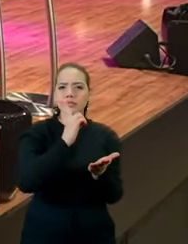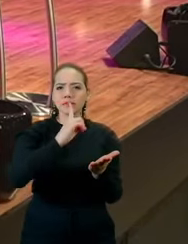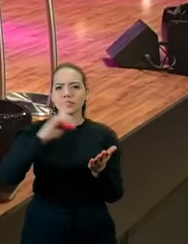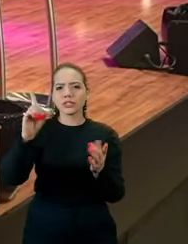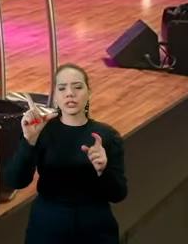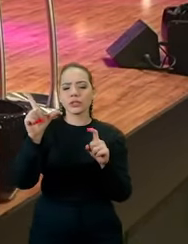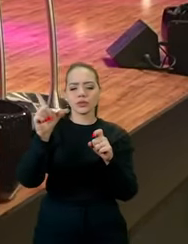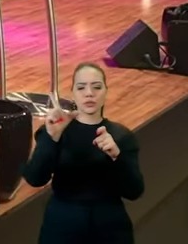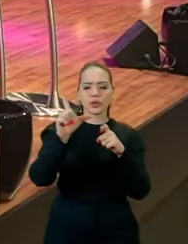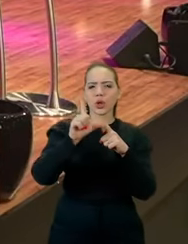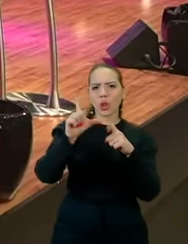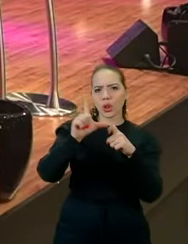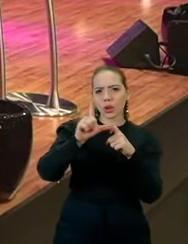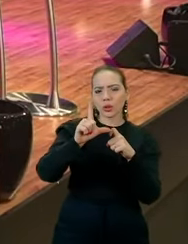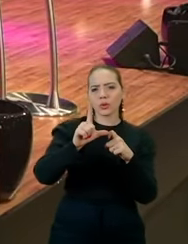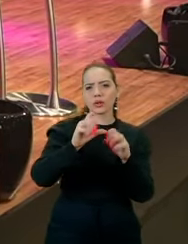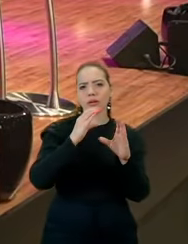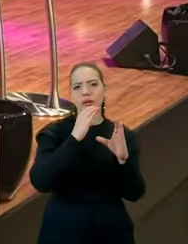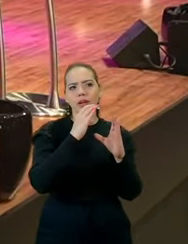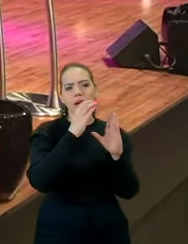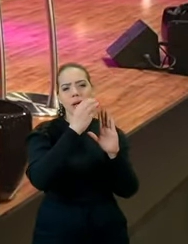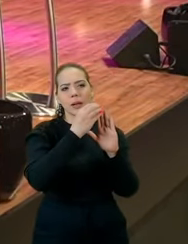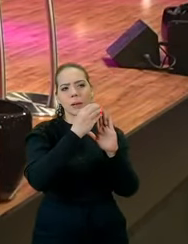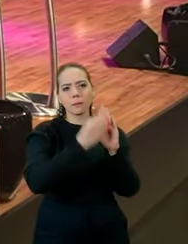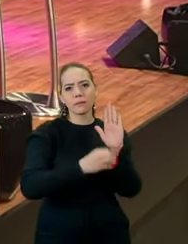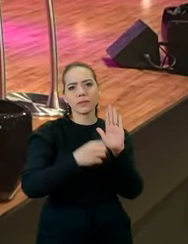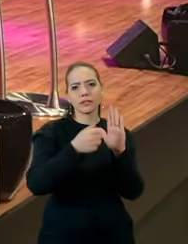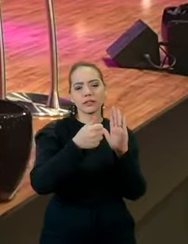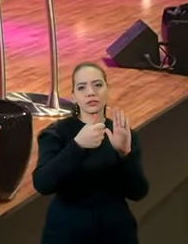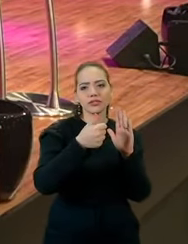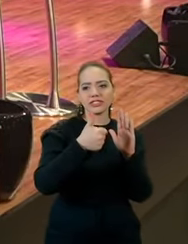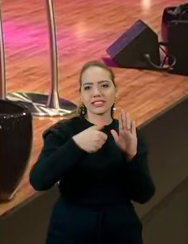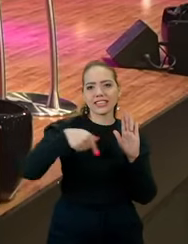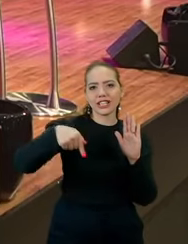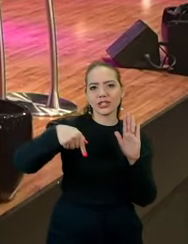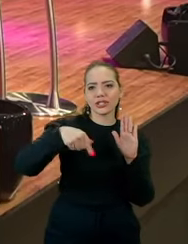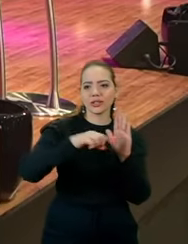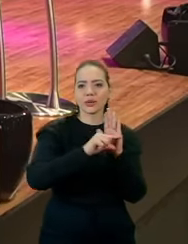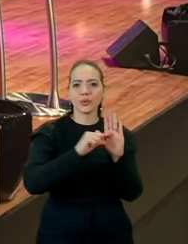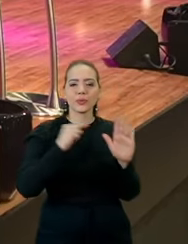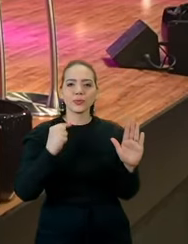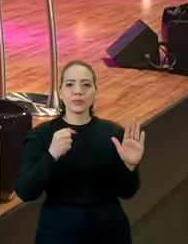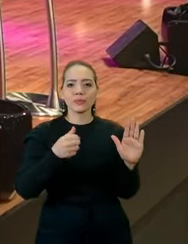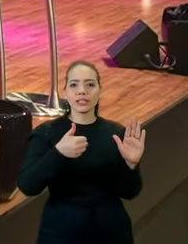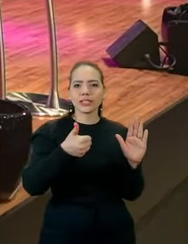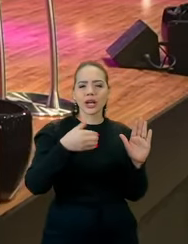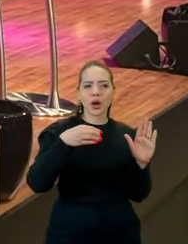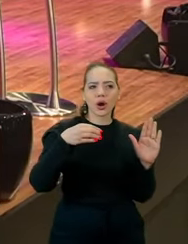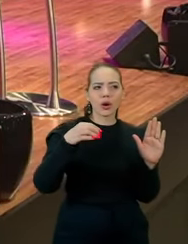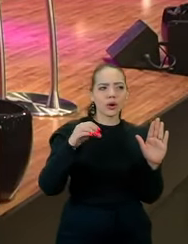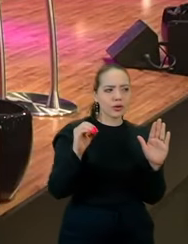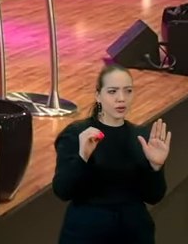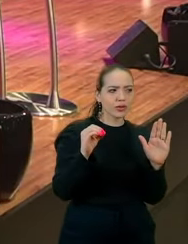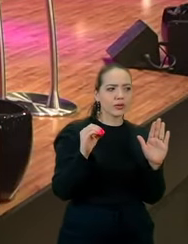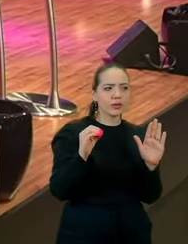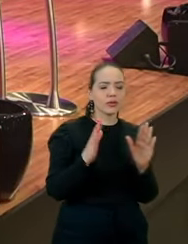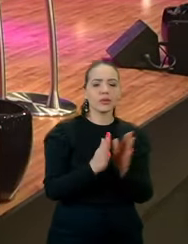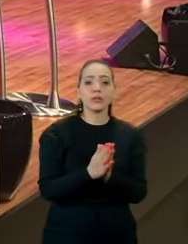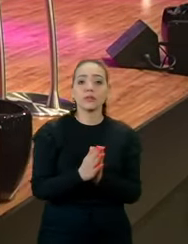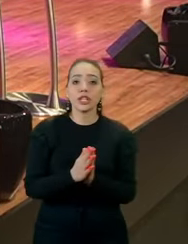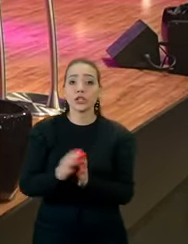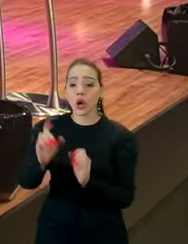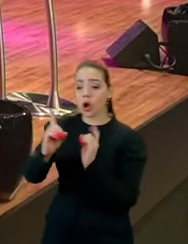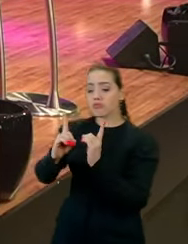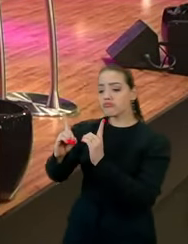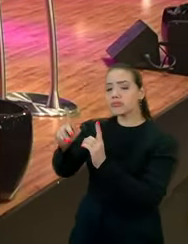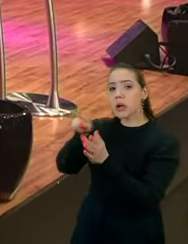por vários versículos, mas diz assim, certo dia os fariseus perguntaram a Jesus, quando virá o reino de Deus? E Jesus respondeu, o reino de